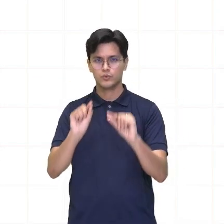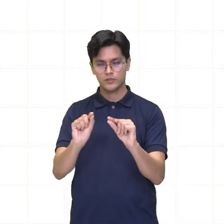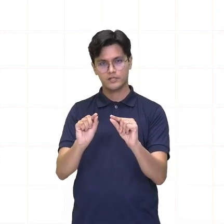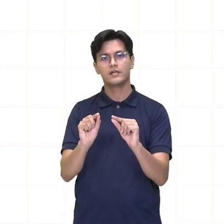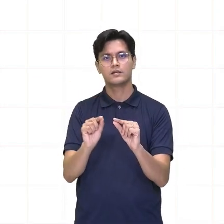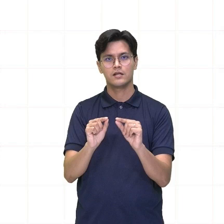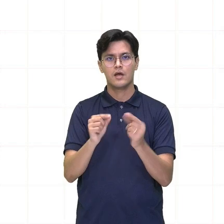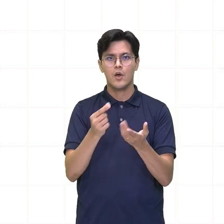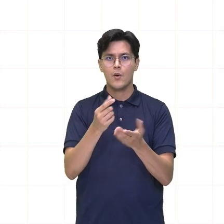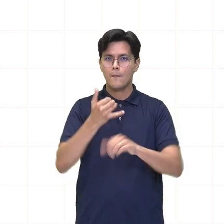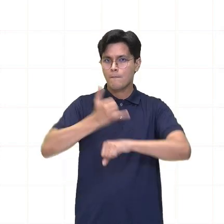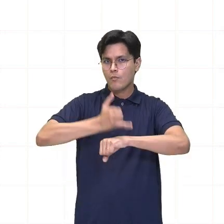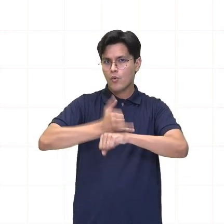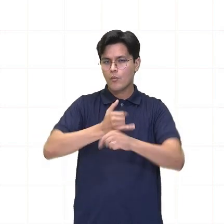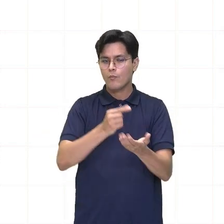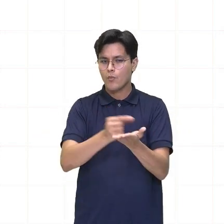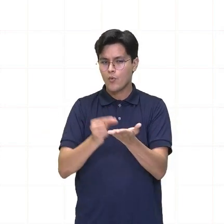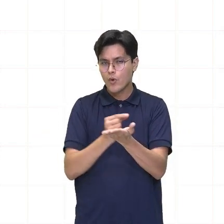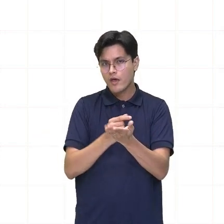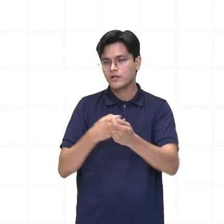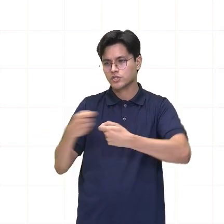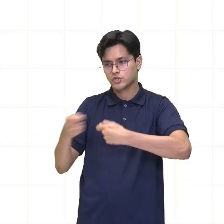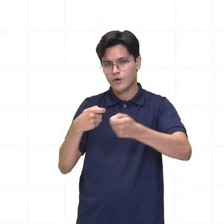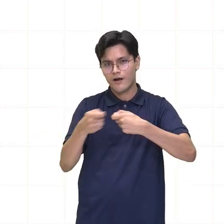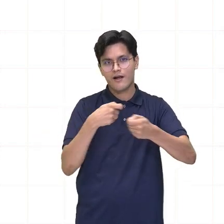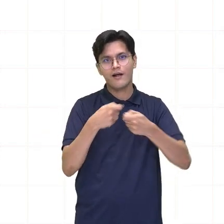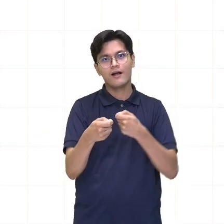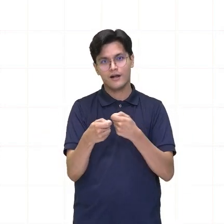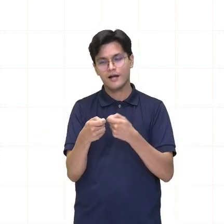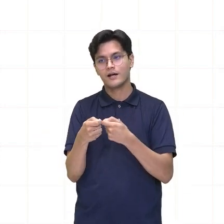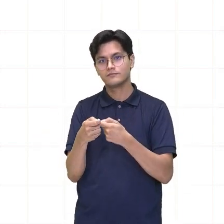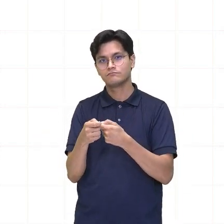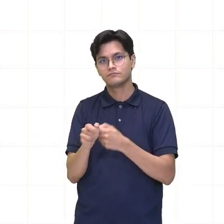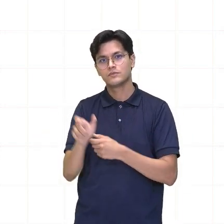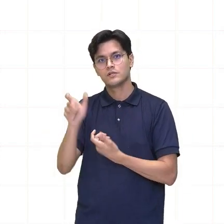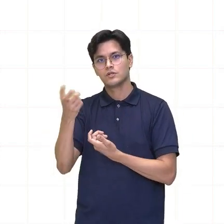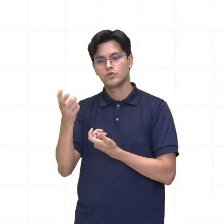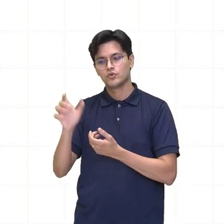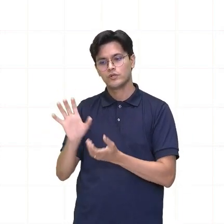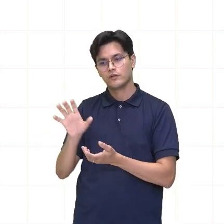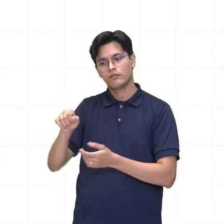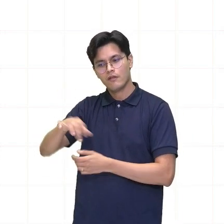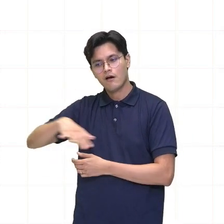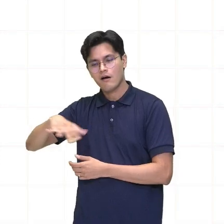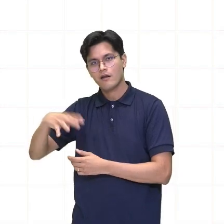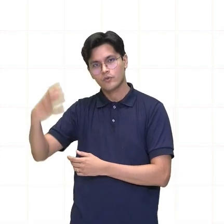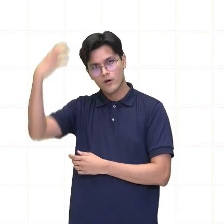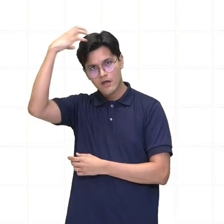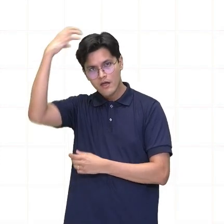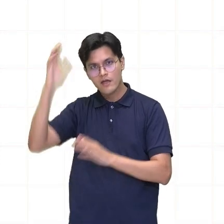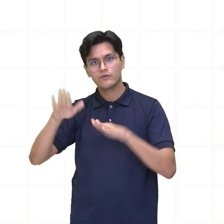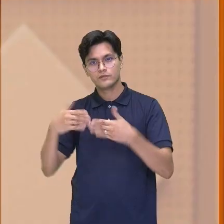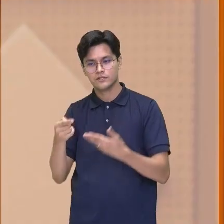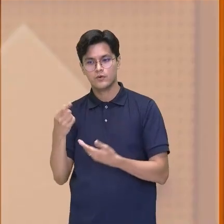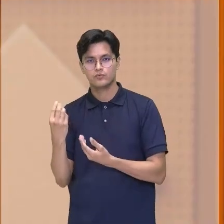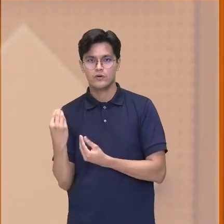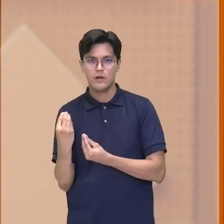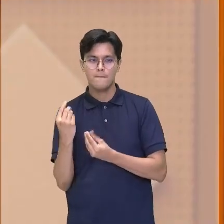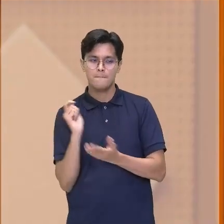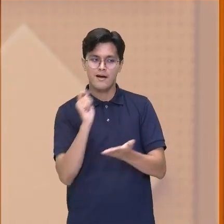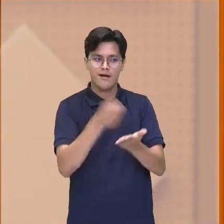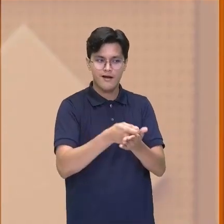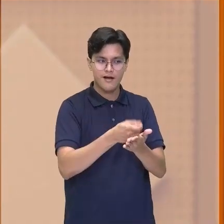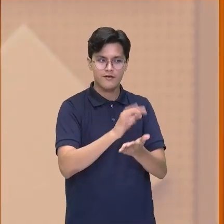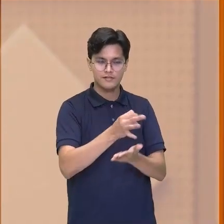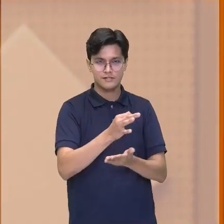claro que ele cobrava por isso. E ainda nós vamos verificar os benefícios para a burguesia. Como é que a burguesia